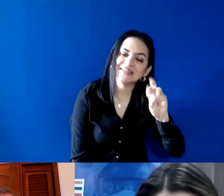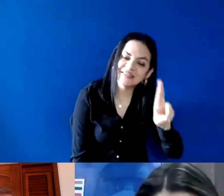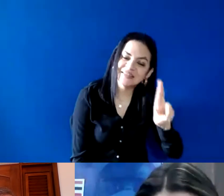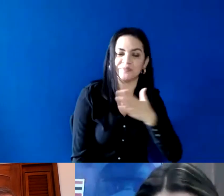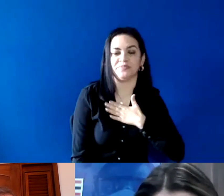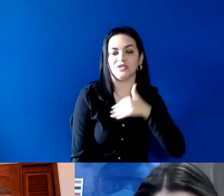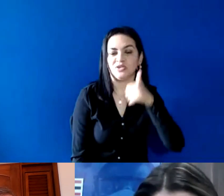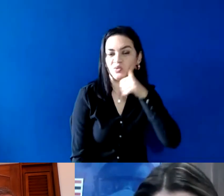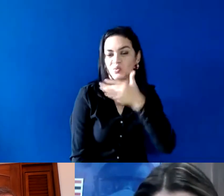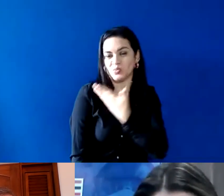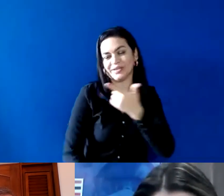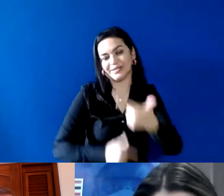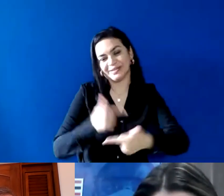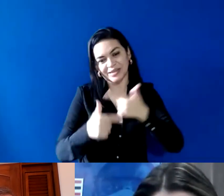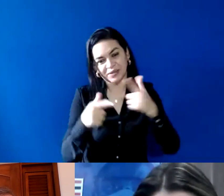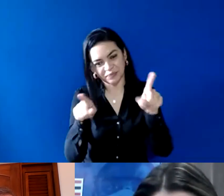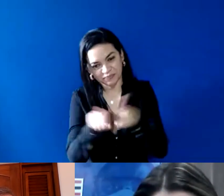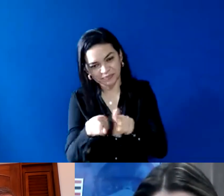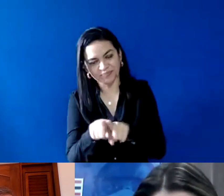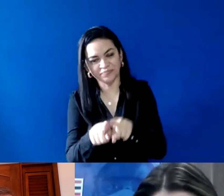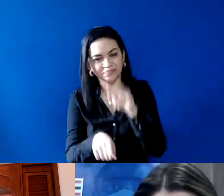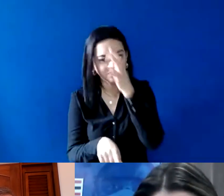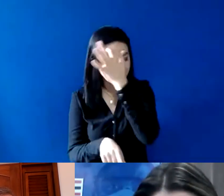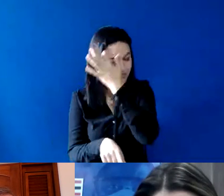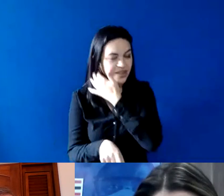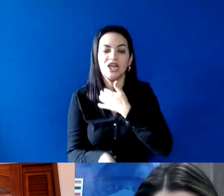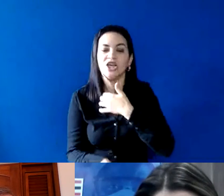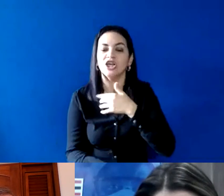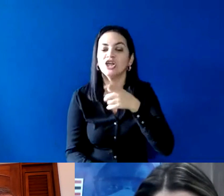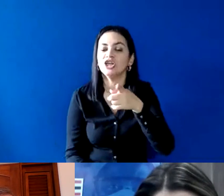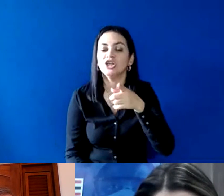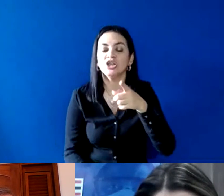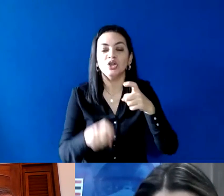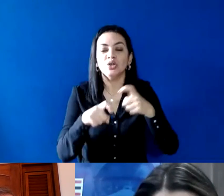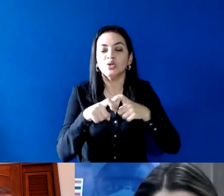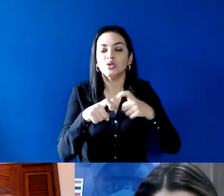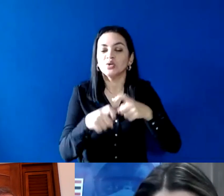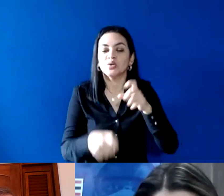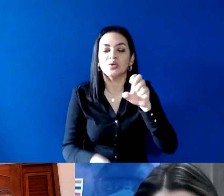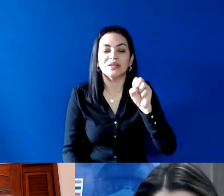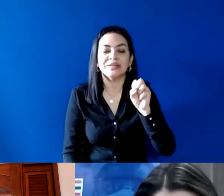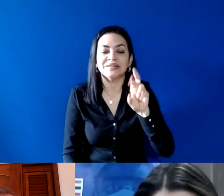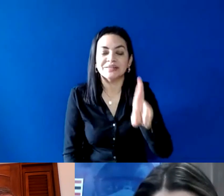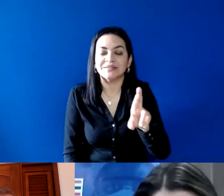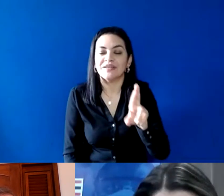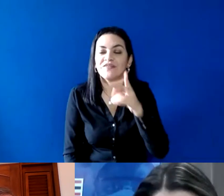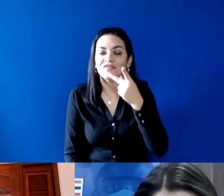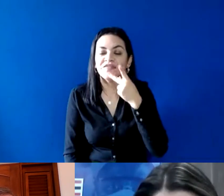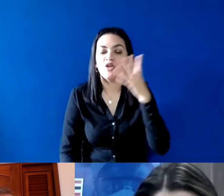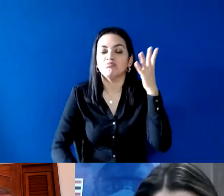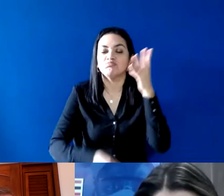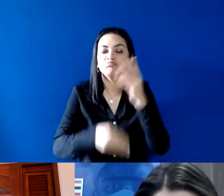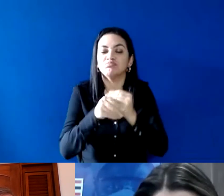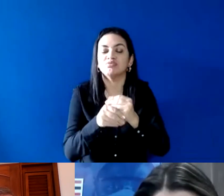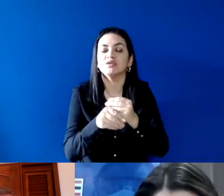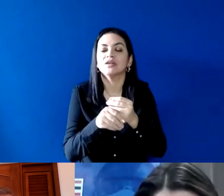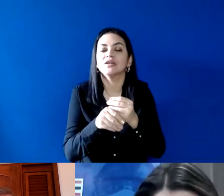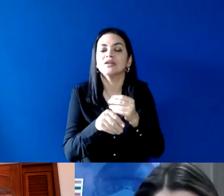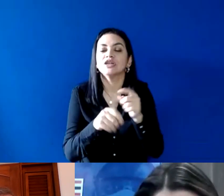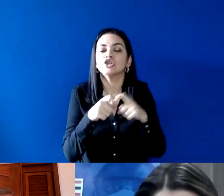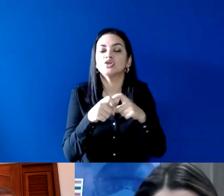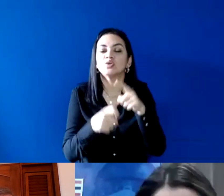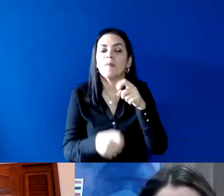também. Doutora Esther, assim, eu acho que o que você falou, junto com o que o doutor Marcos falou, vem